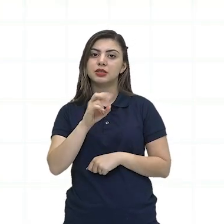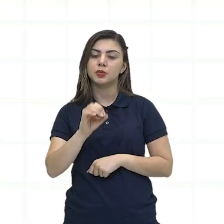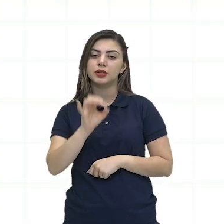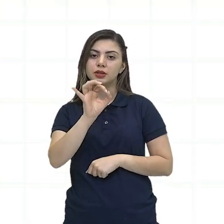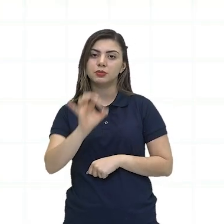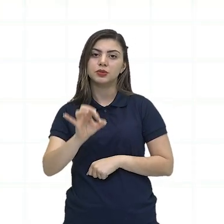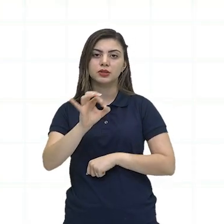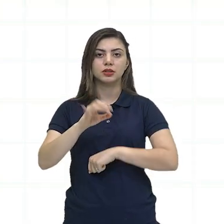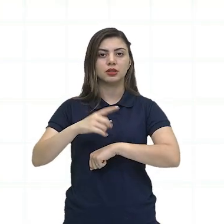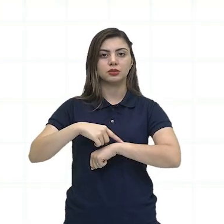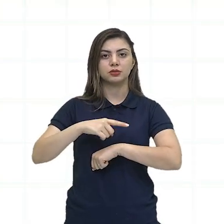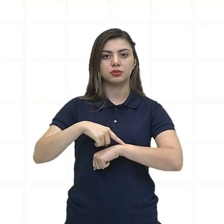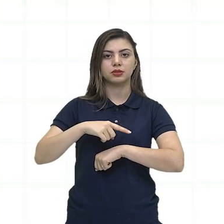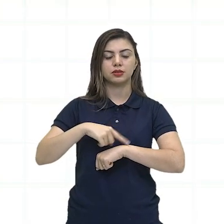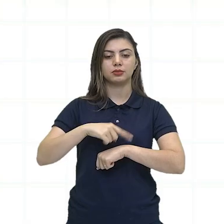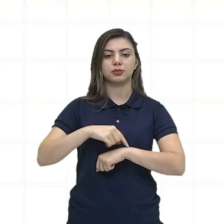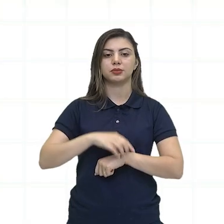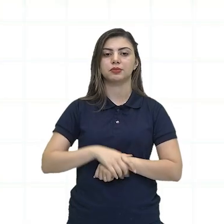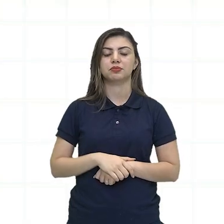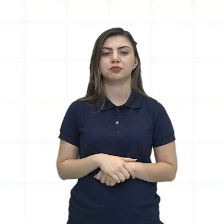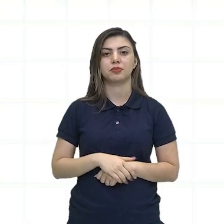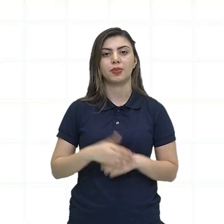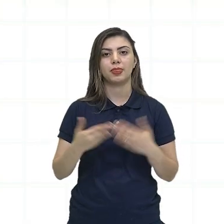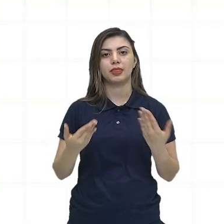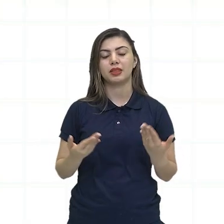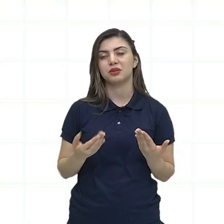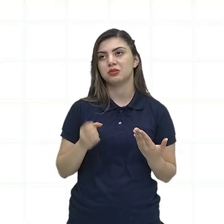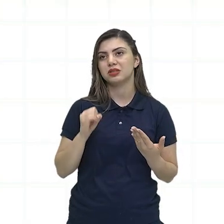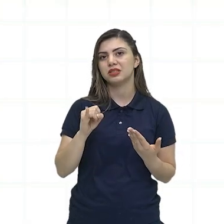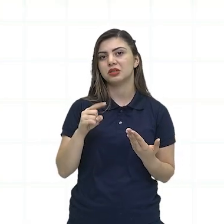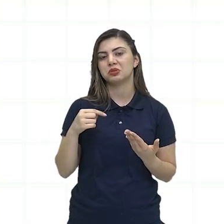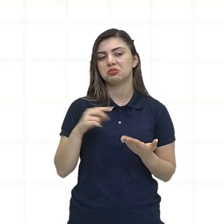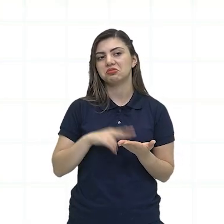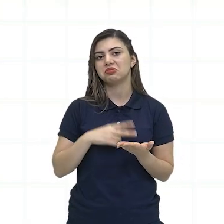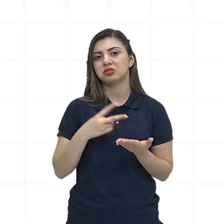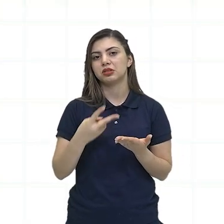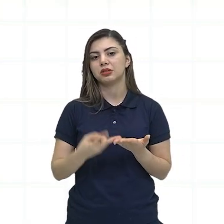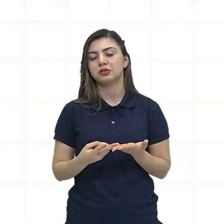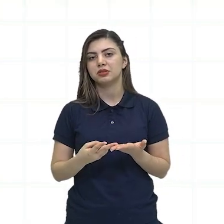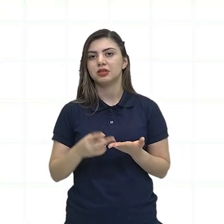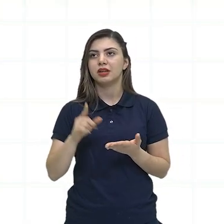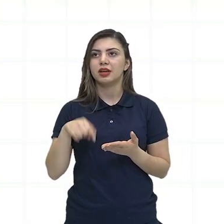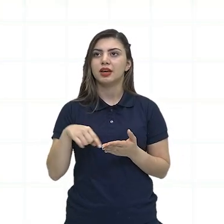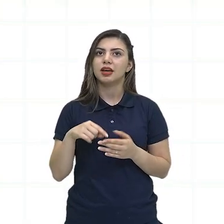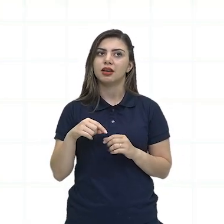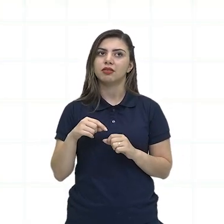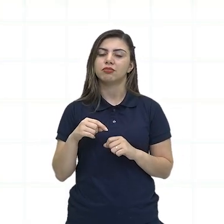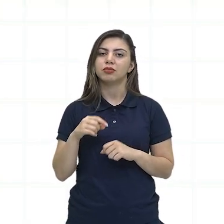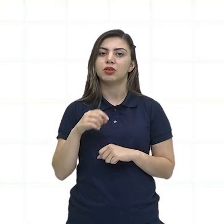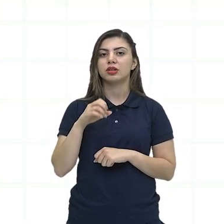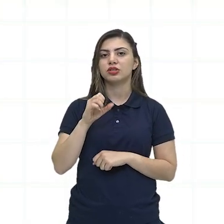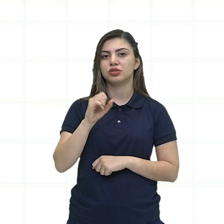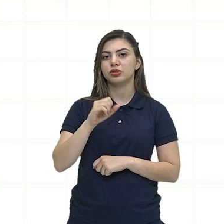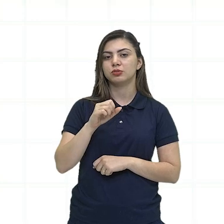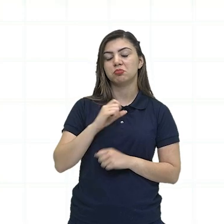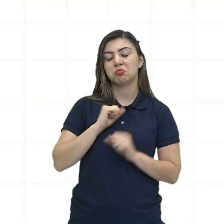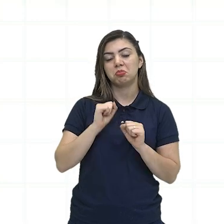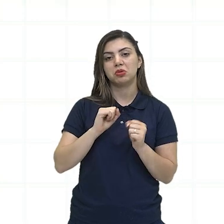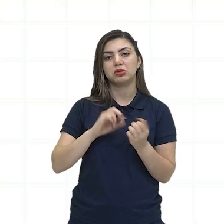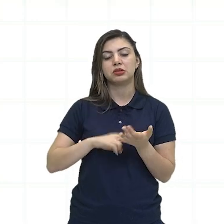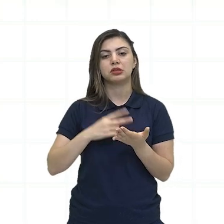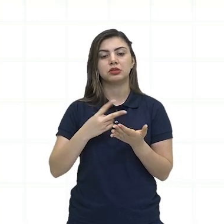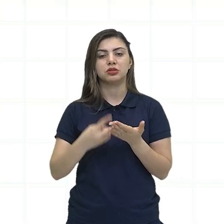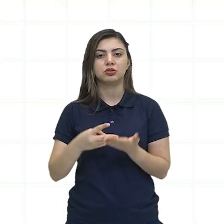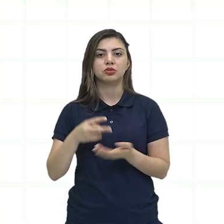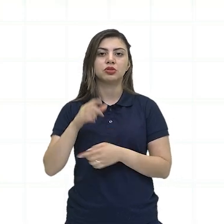ok? Então, quer dizer, se a gente fosse traduzir, pode ser geralmente, ok? Que ainda tem